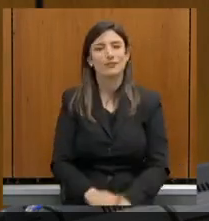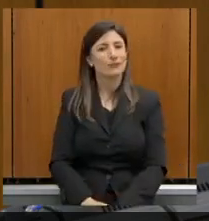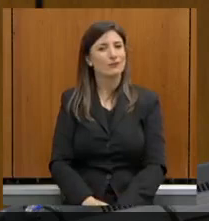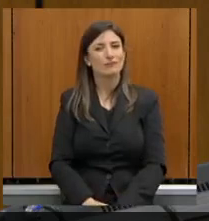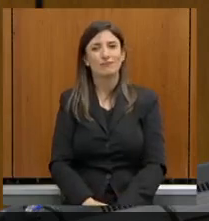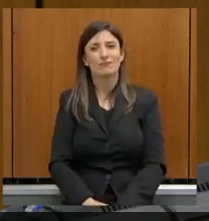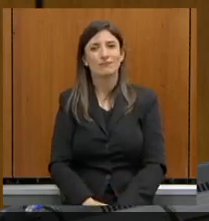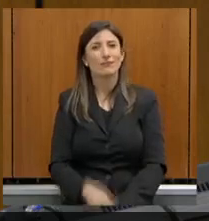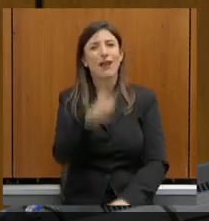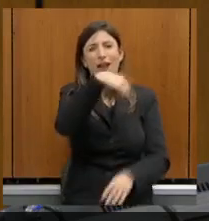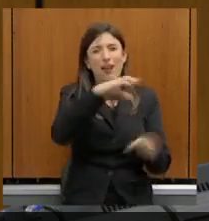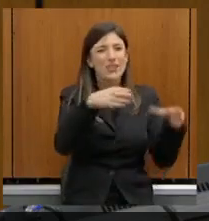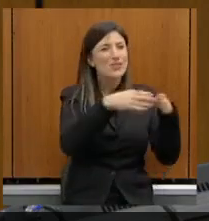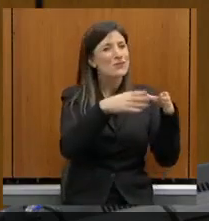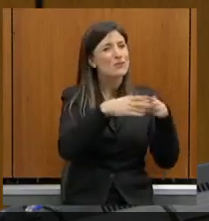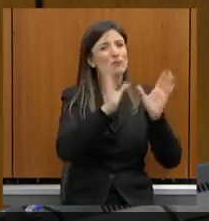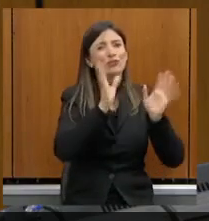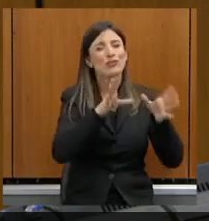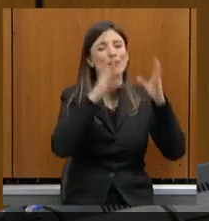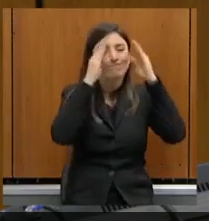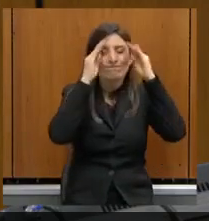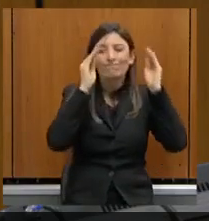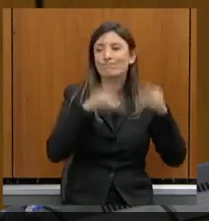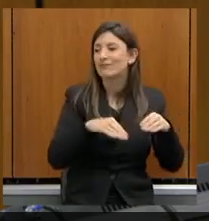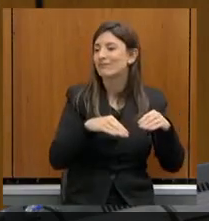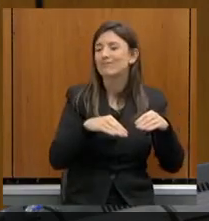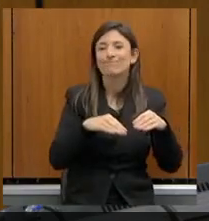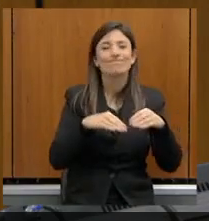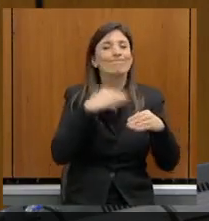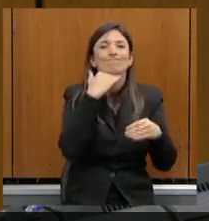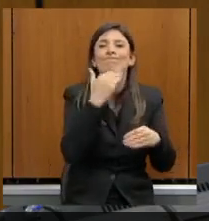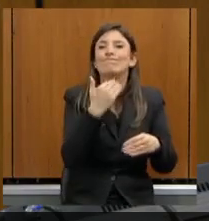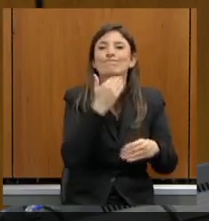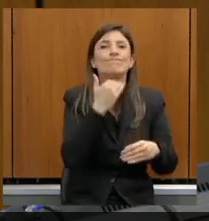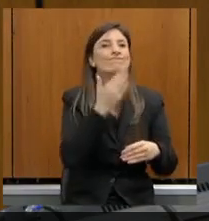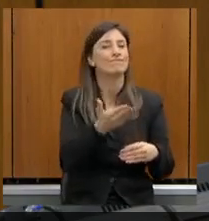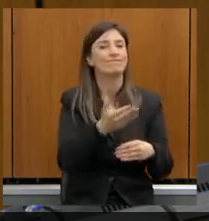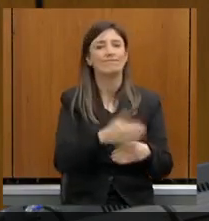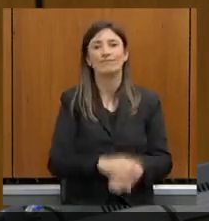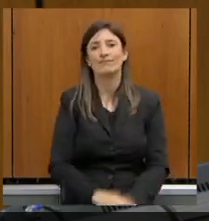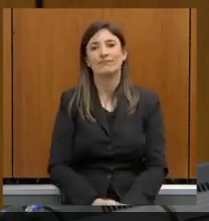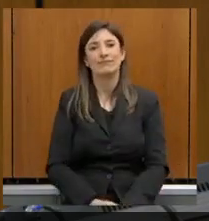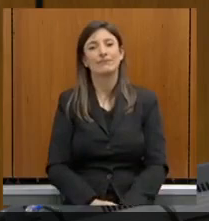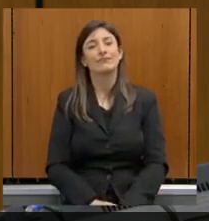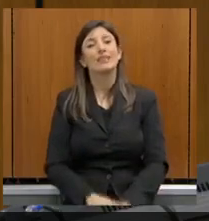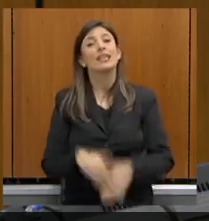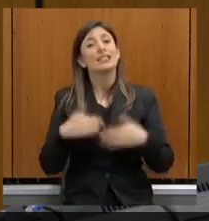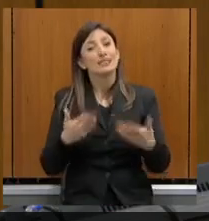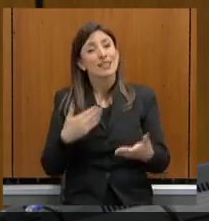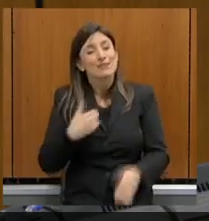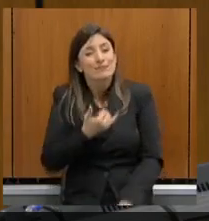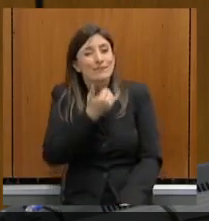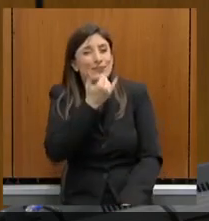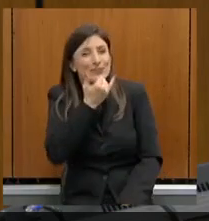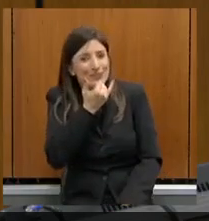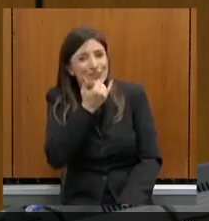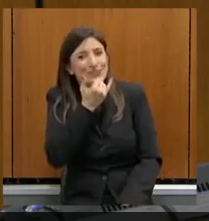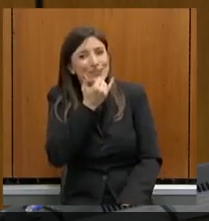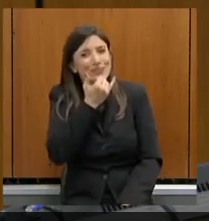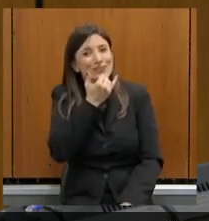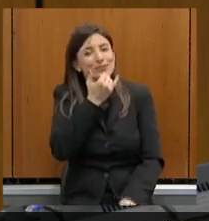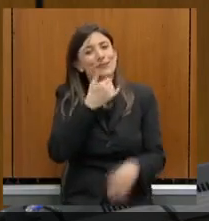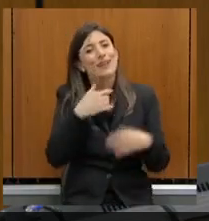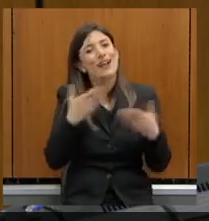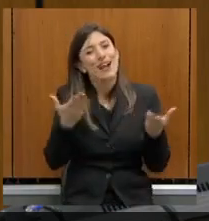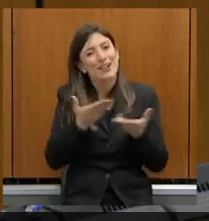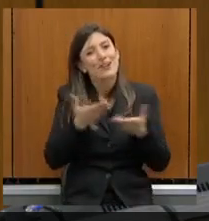desanimando de correr atrás desse recurso. Então, é isso. O me desculpa ter que sair, porque eu tenho um